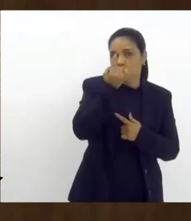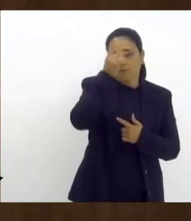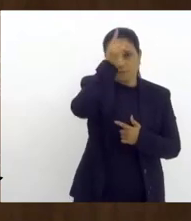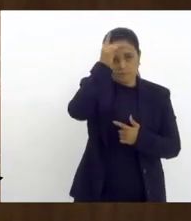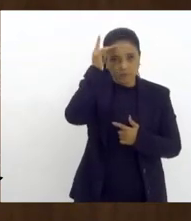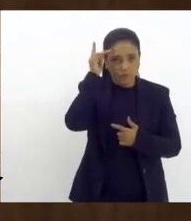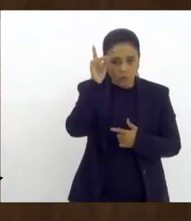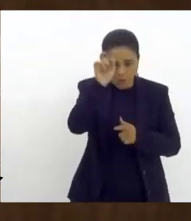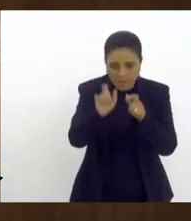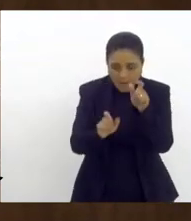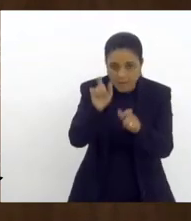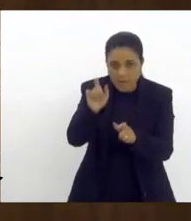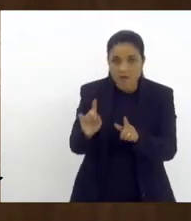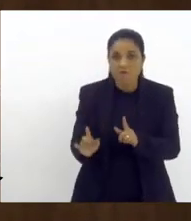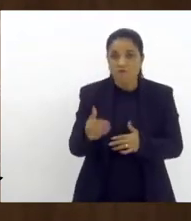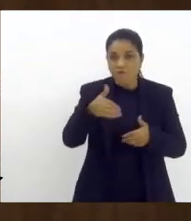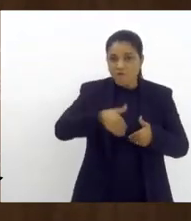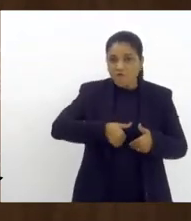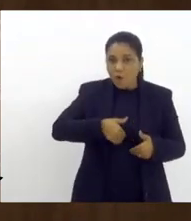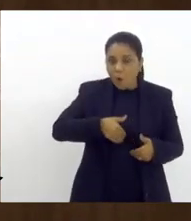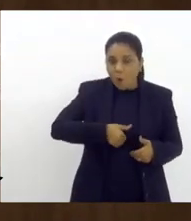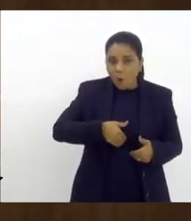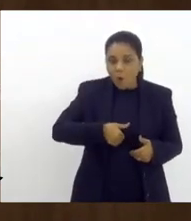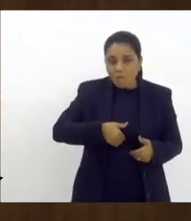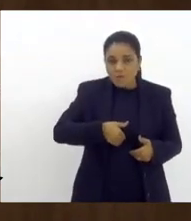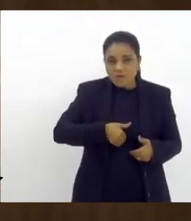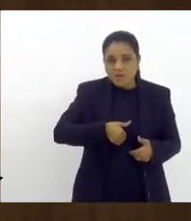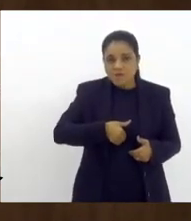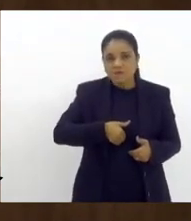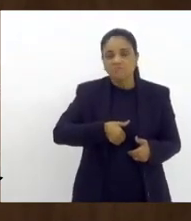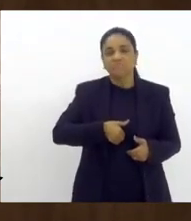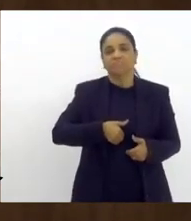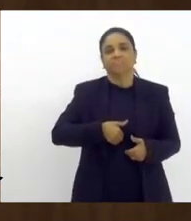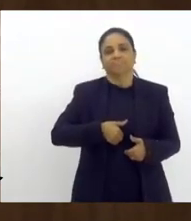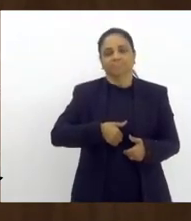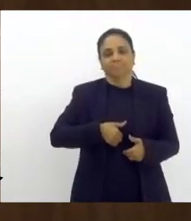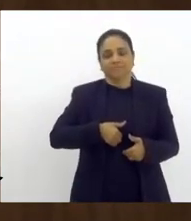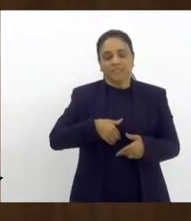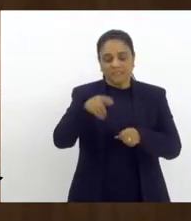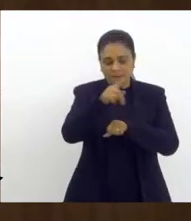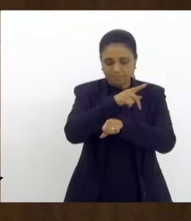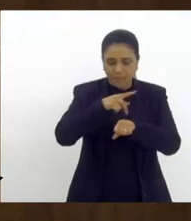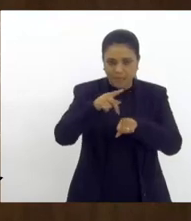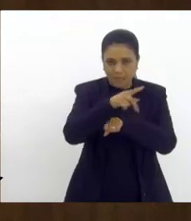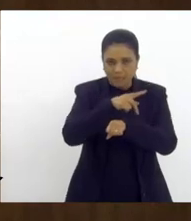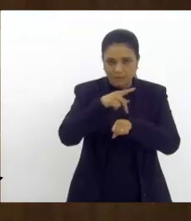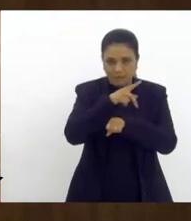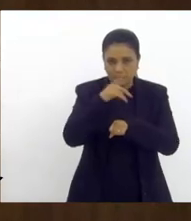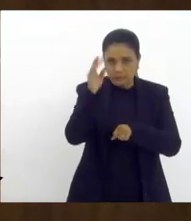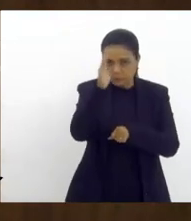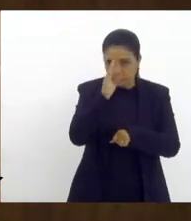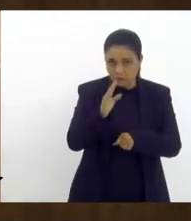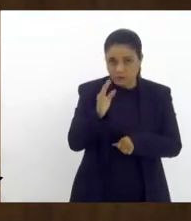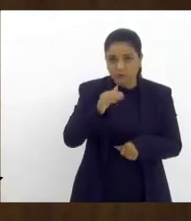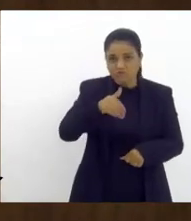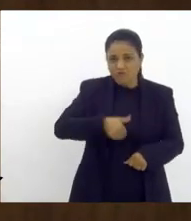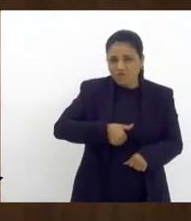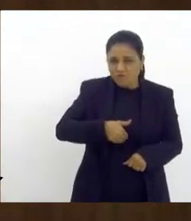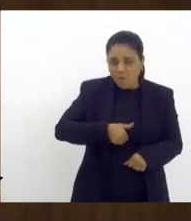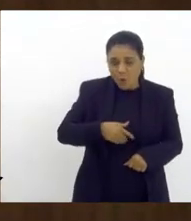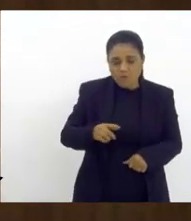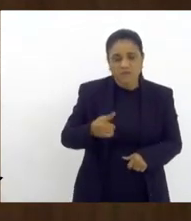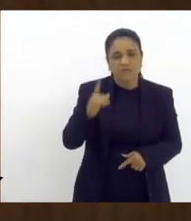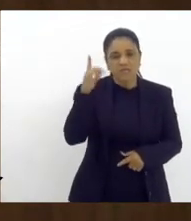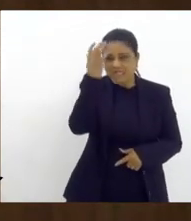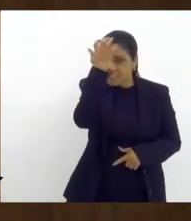passando fome nesse estado passando fome nesse país e isso já seria